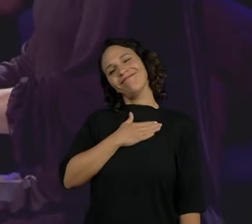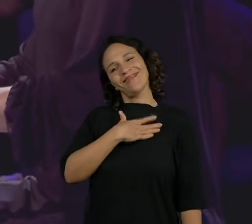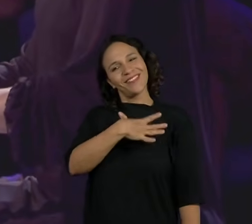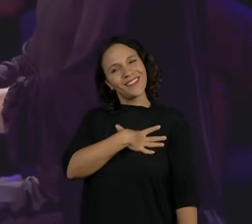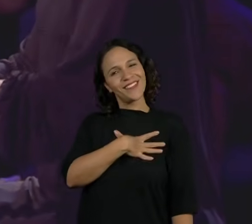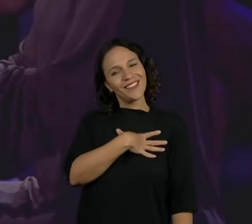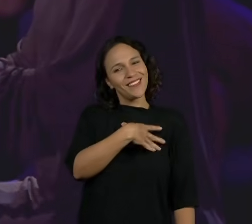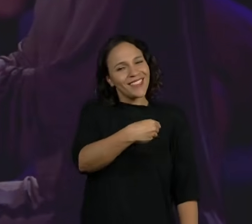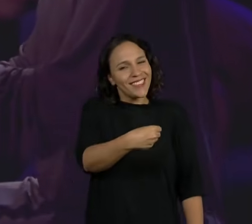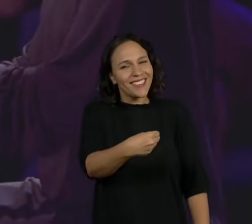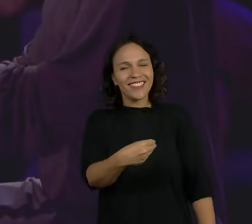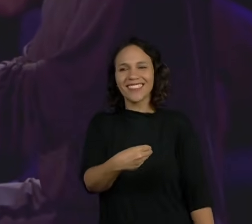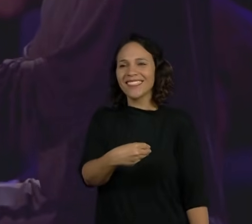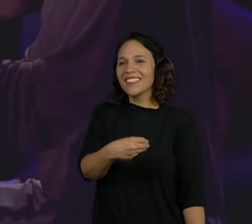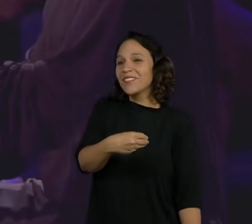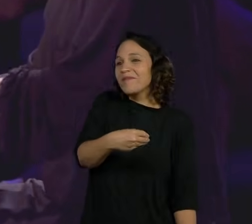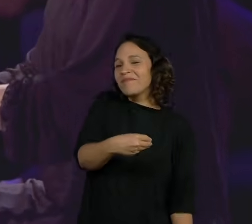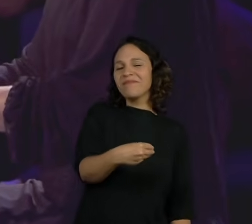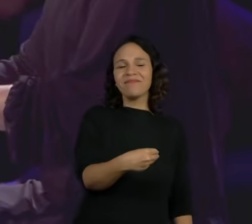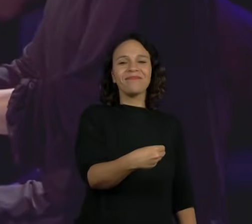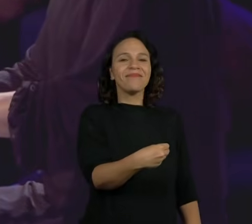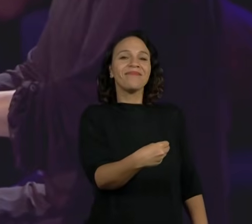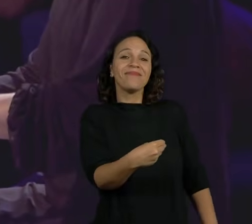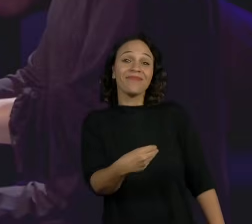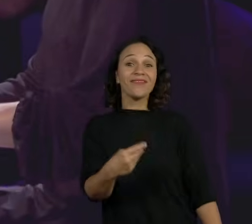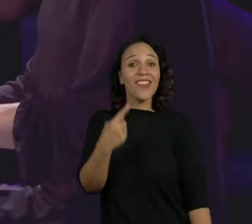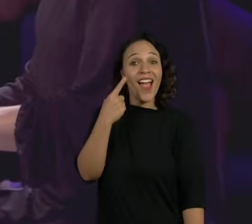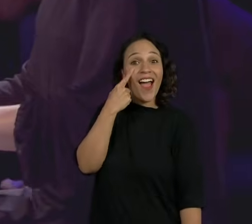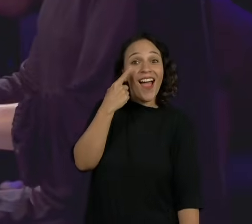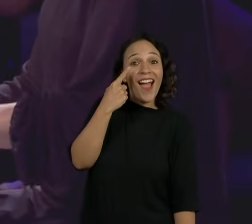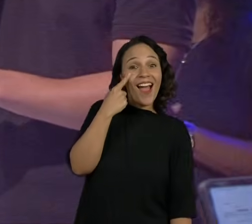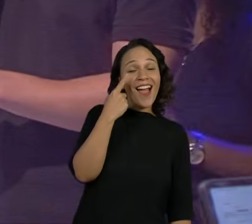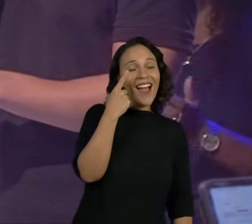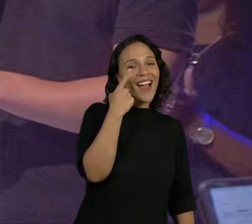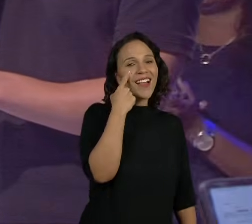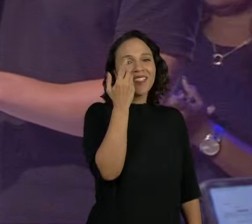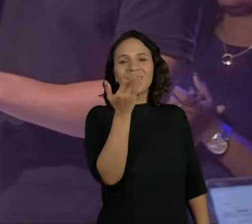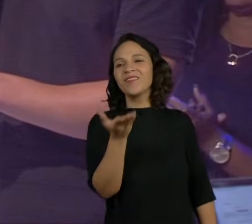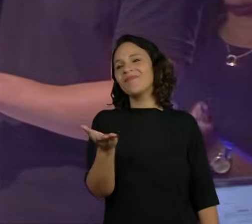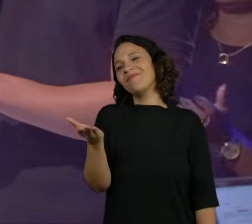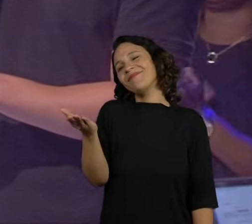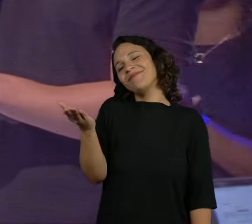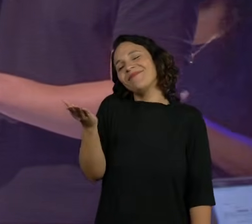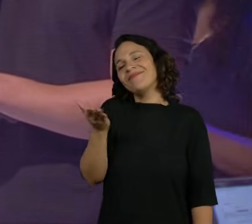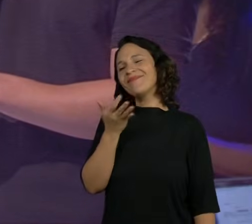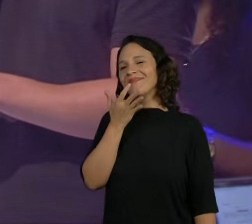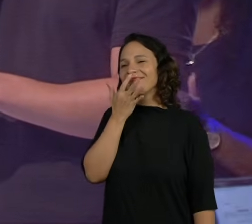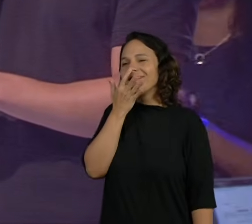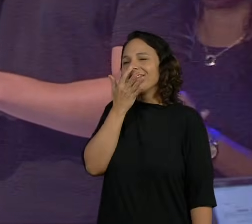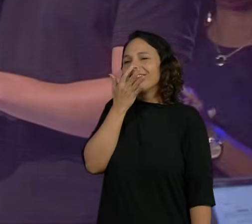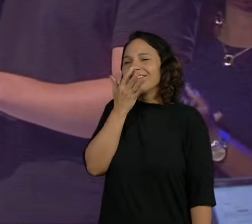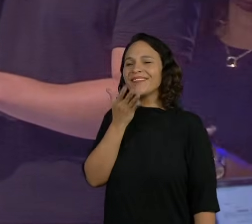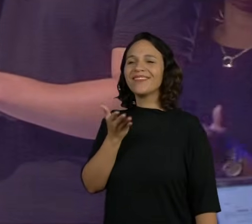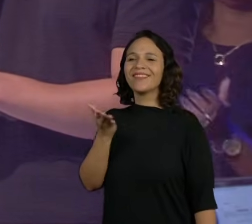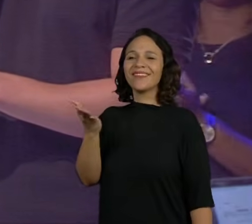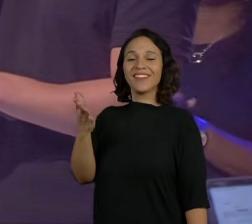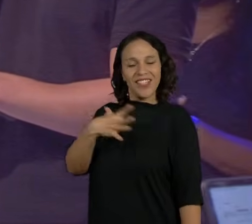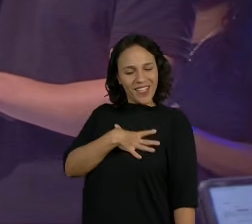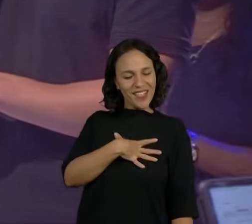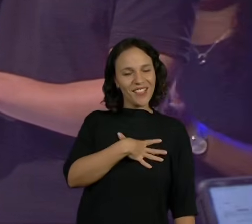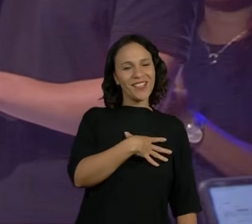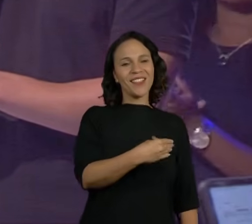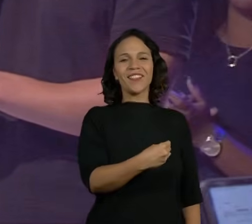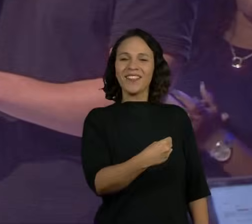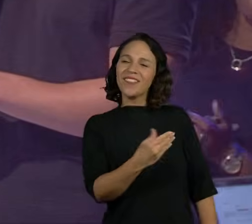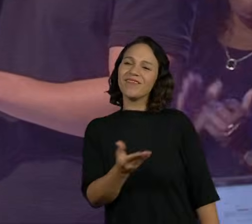é o meu guri, Olha aí, meu guri. olha aí, Olha aí, ai o